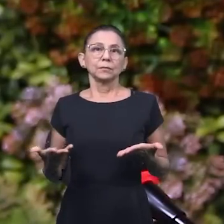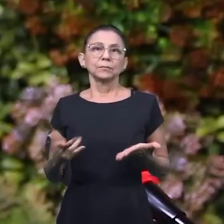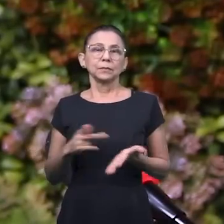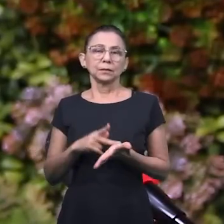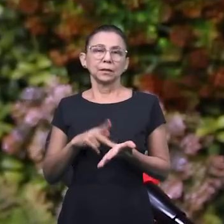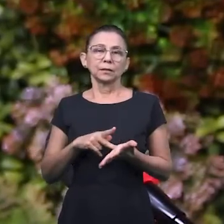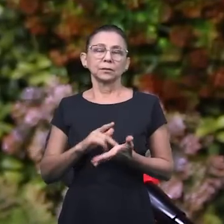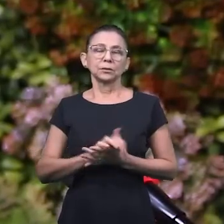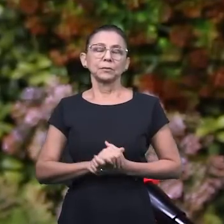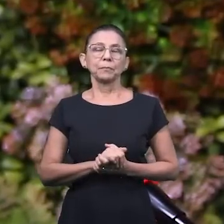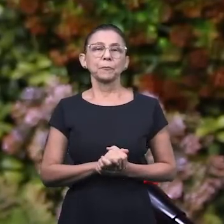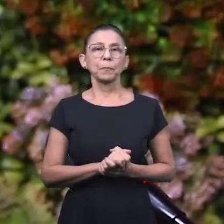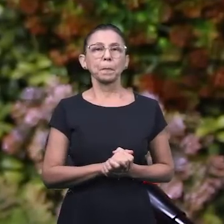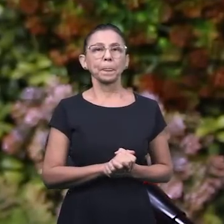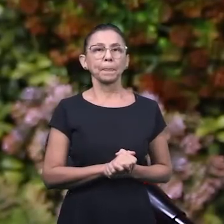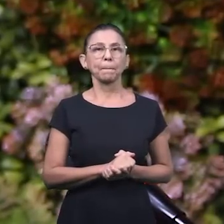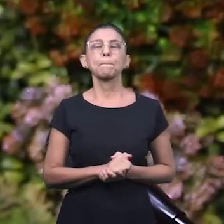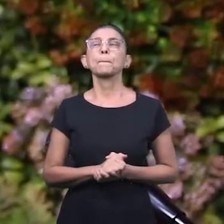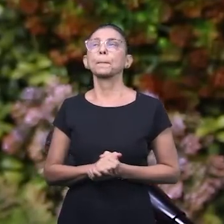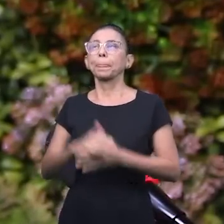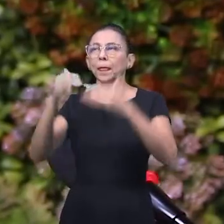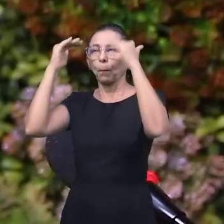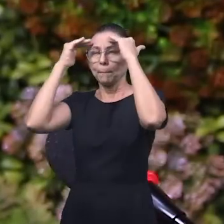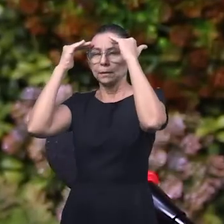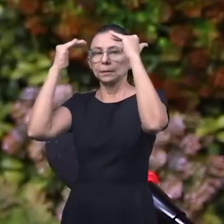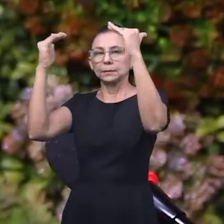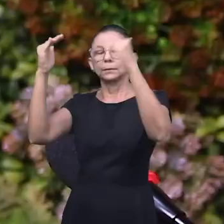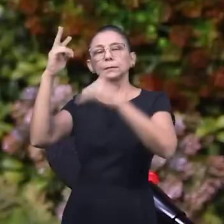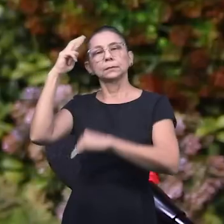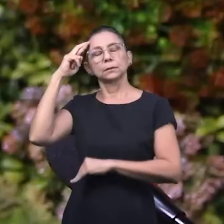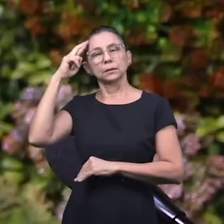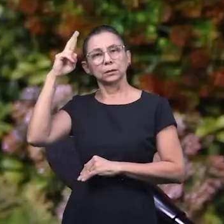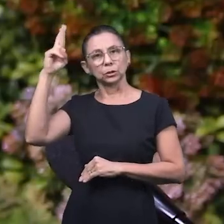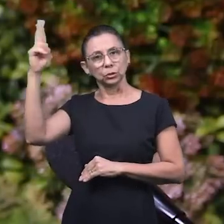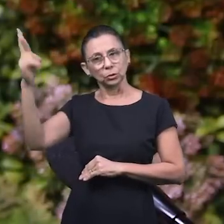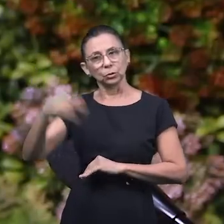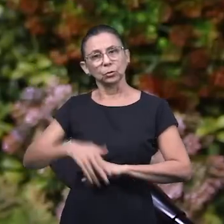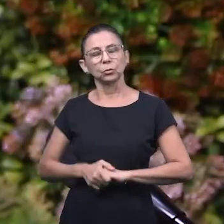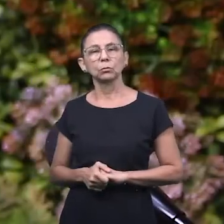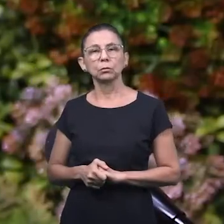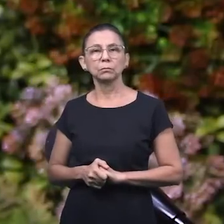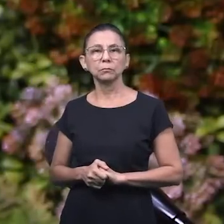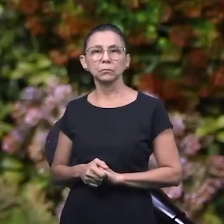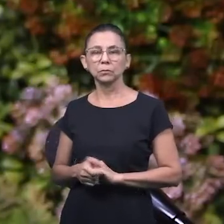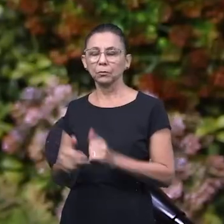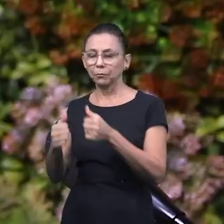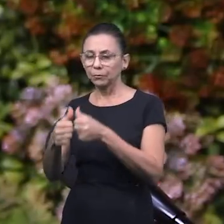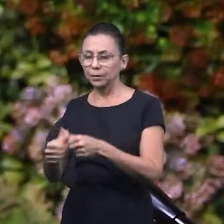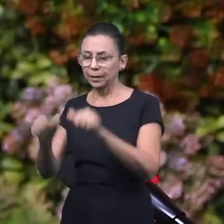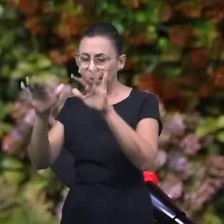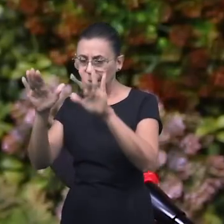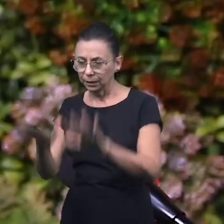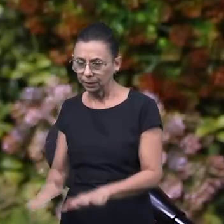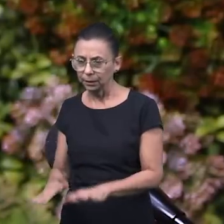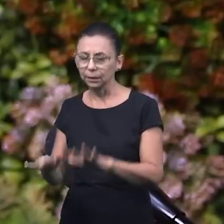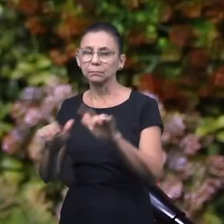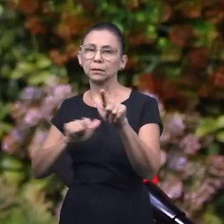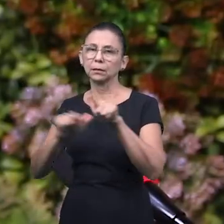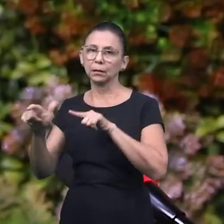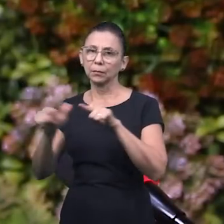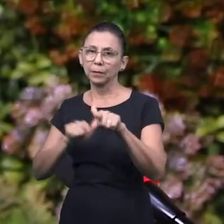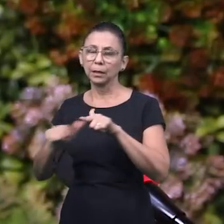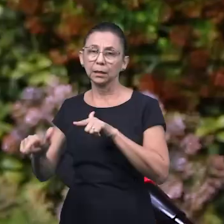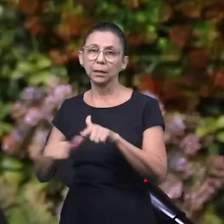isso mesmo. E ali eu cumpri o que o Senhor me falou. Eu fiquei aquele final de semana ali. Eu falo